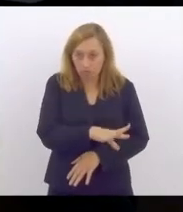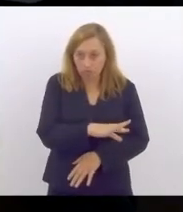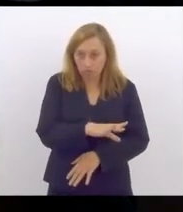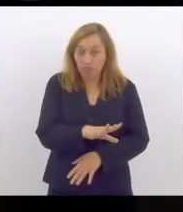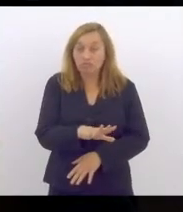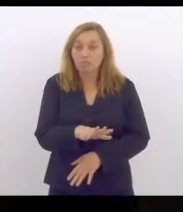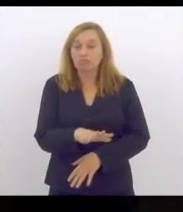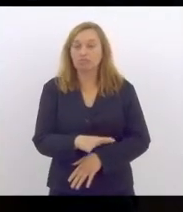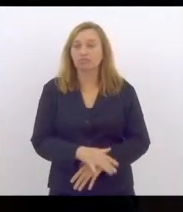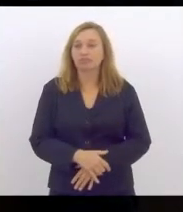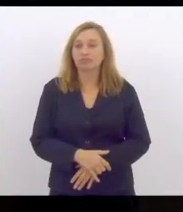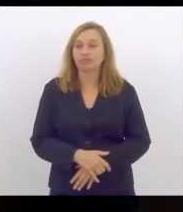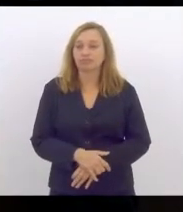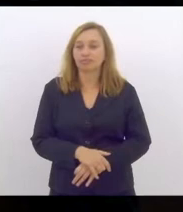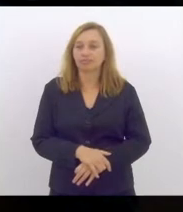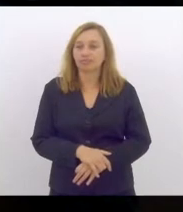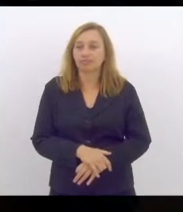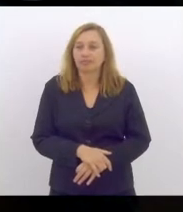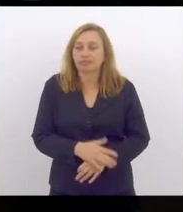E